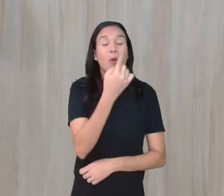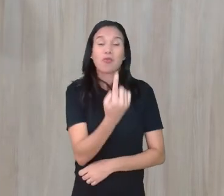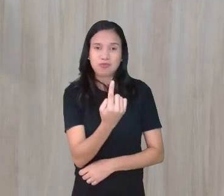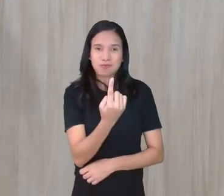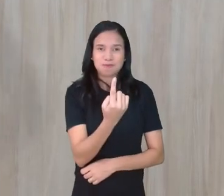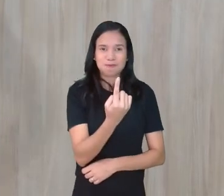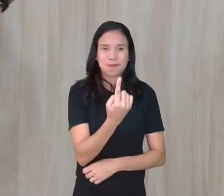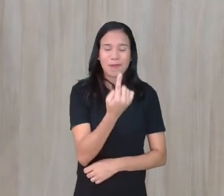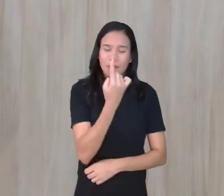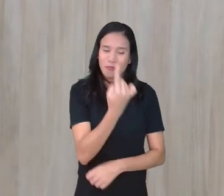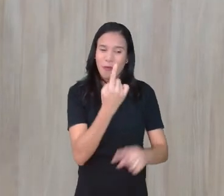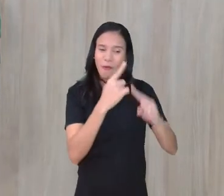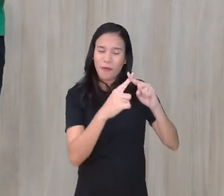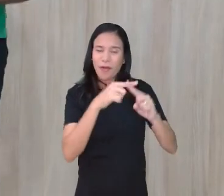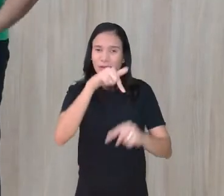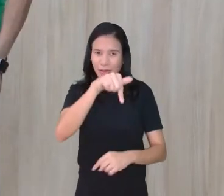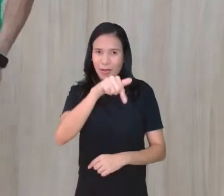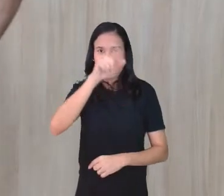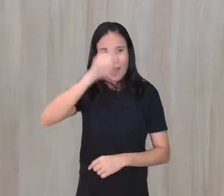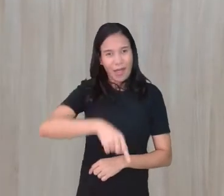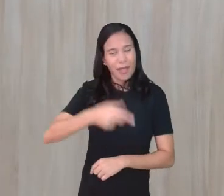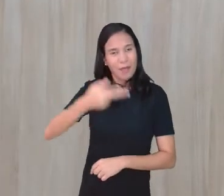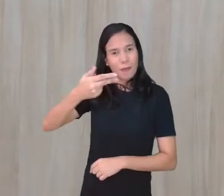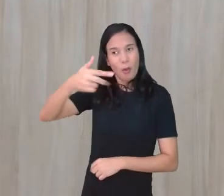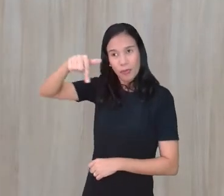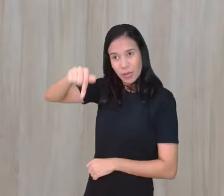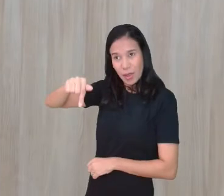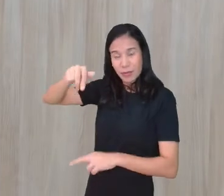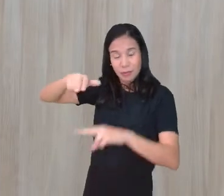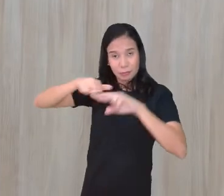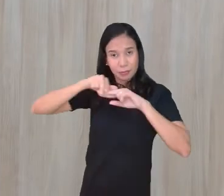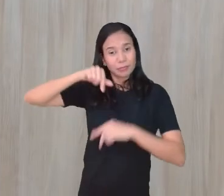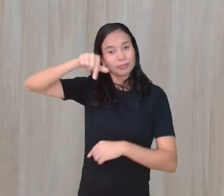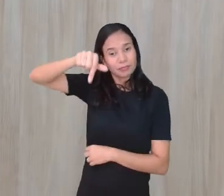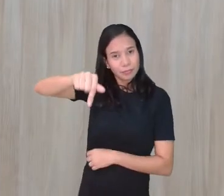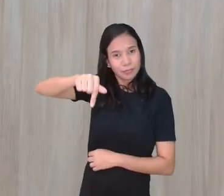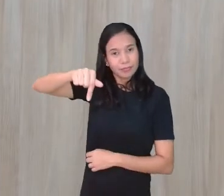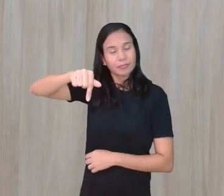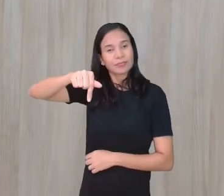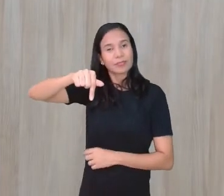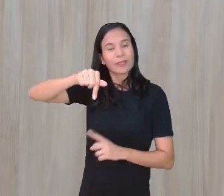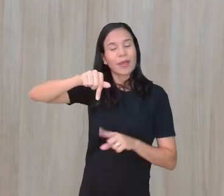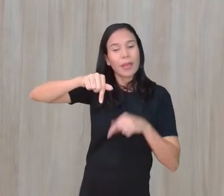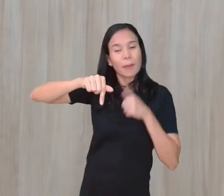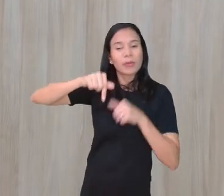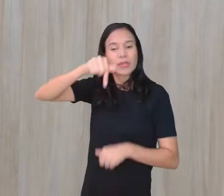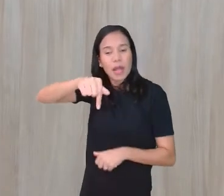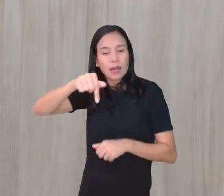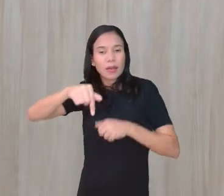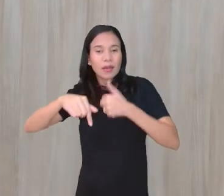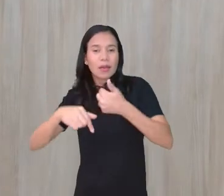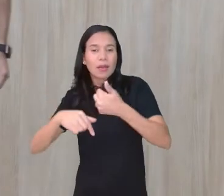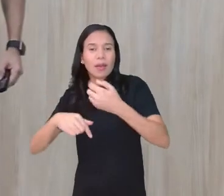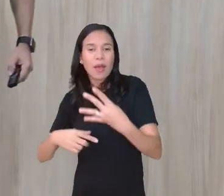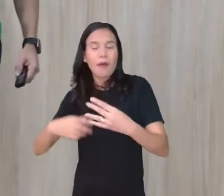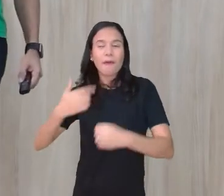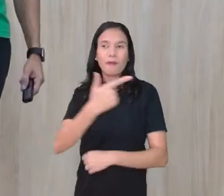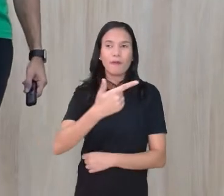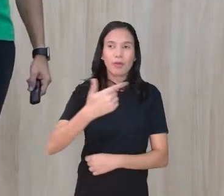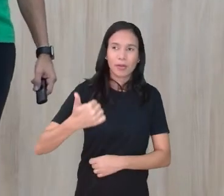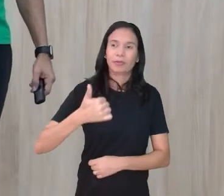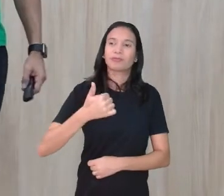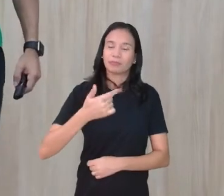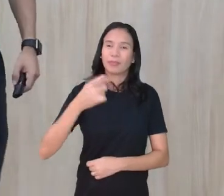é quem? É ele mesmo. Então, já que eu tenho 7 aqui e está indo de 7 em 7, esses